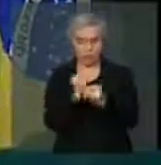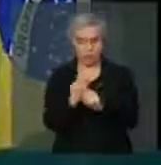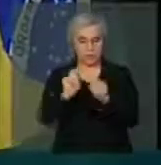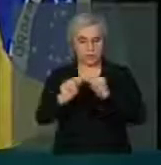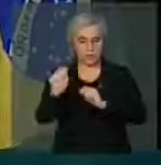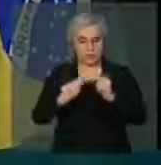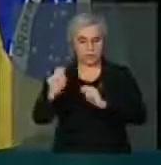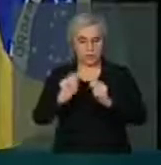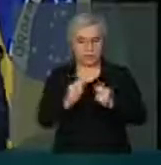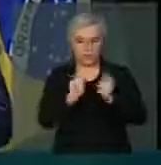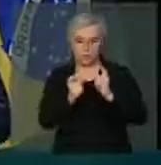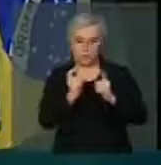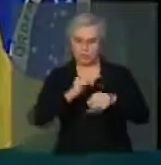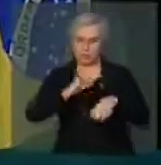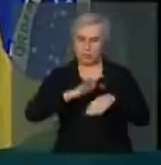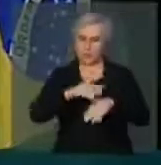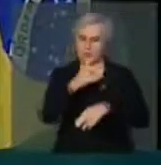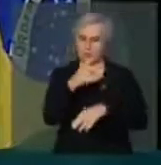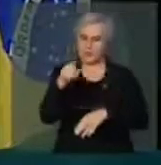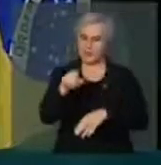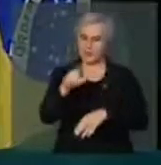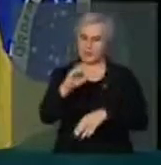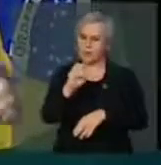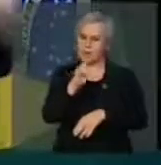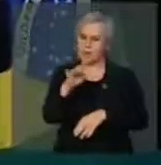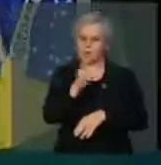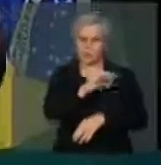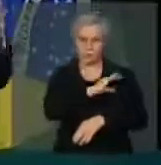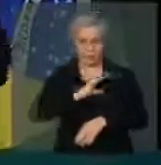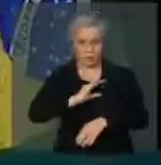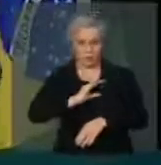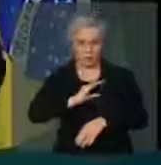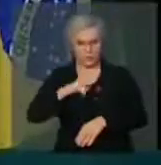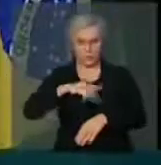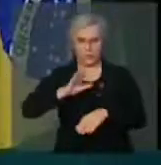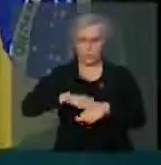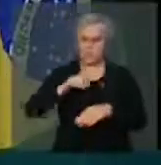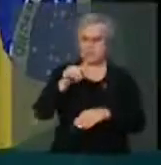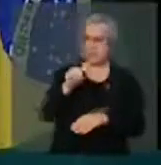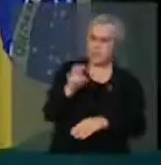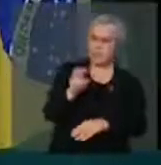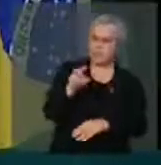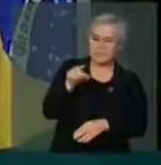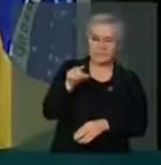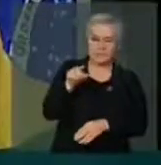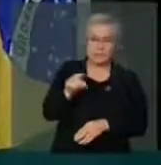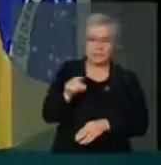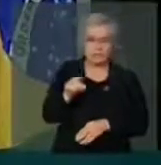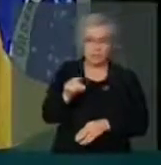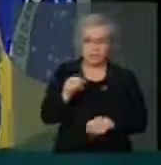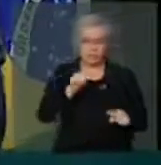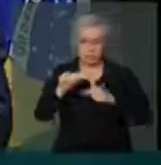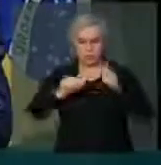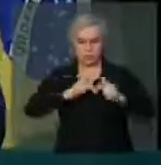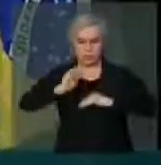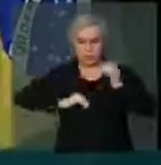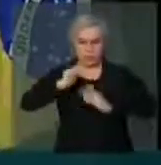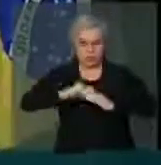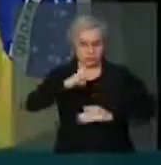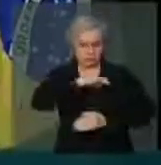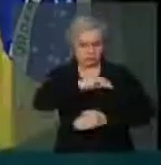de 22 mil cargos comissionados, que tem mais de 75 mil funções